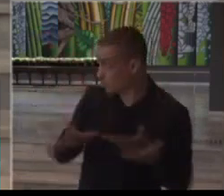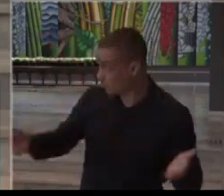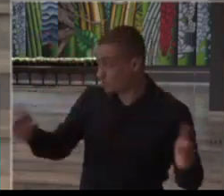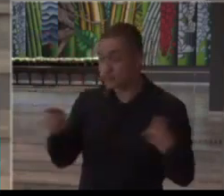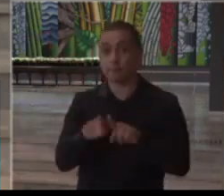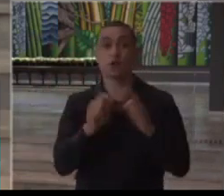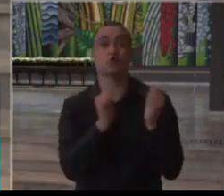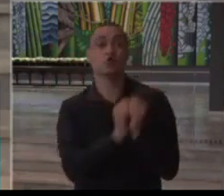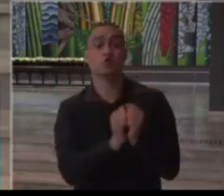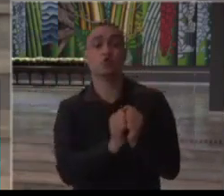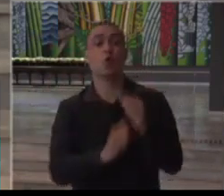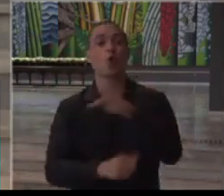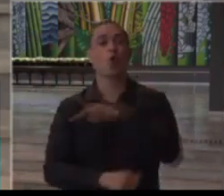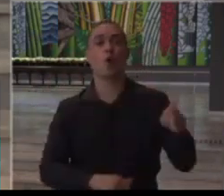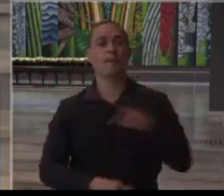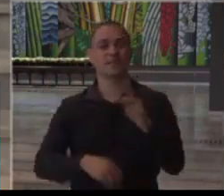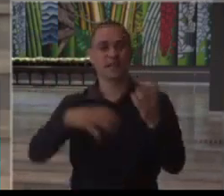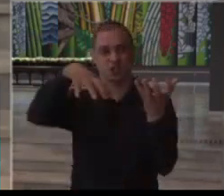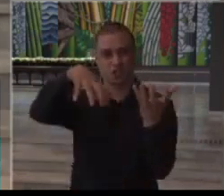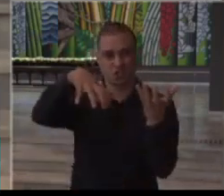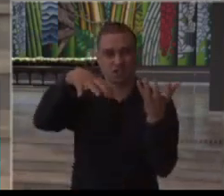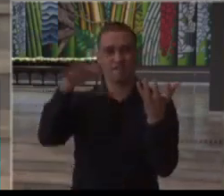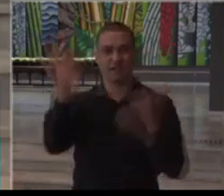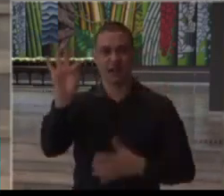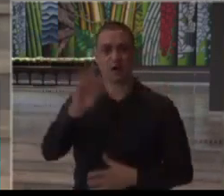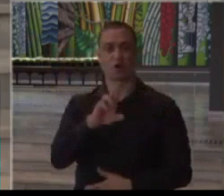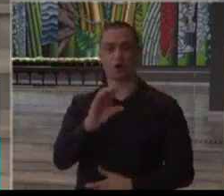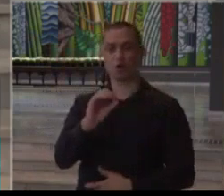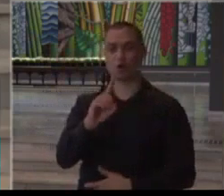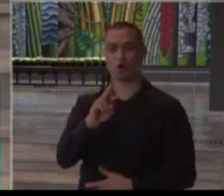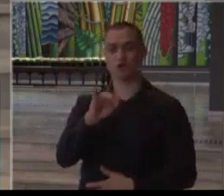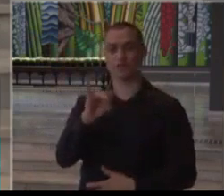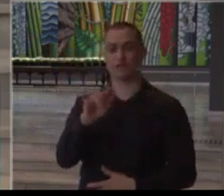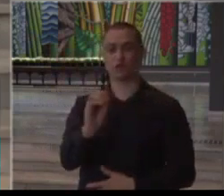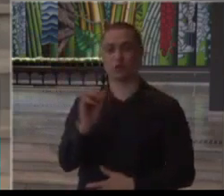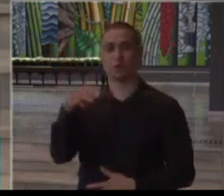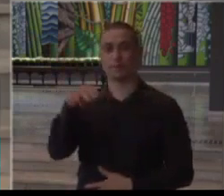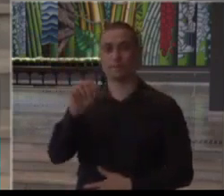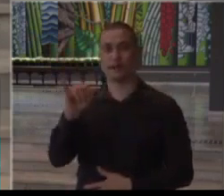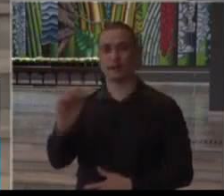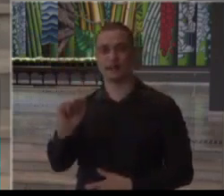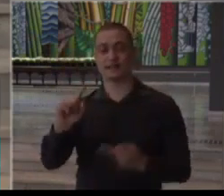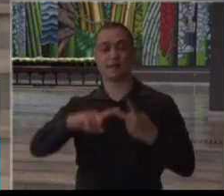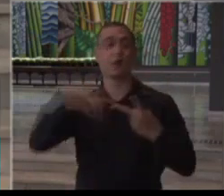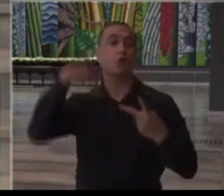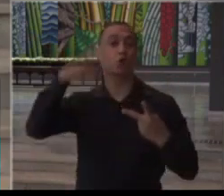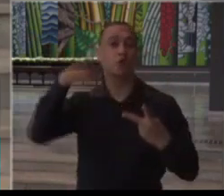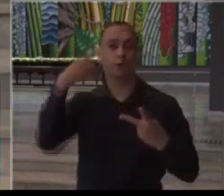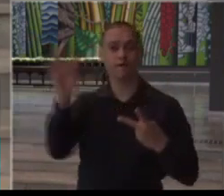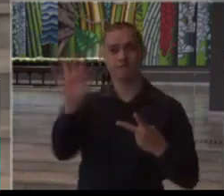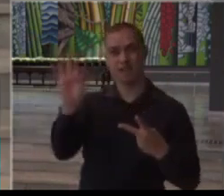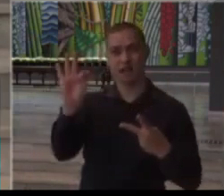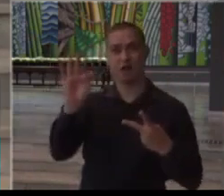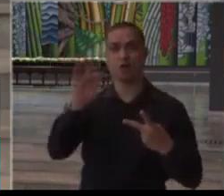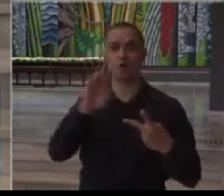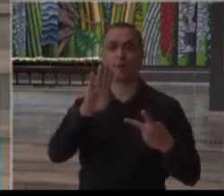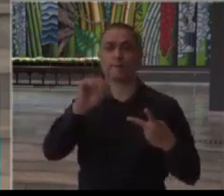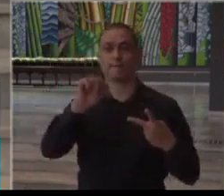mesmo local com o presidente da Câmara Federal, Rodrigo Maia, o deputado